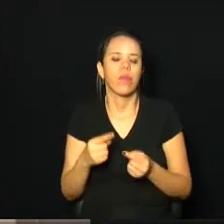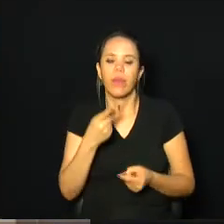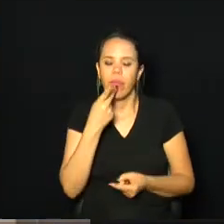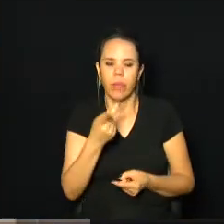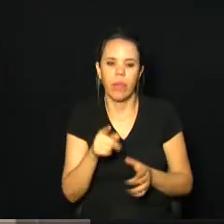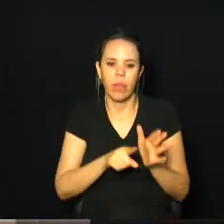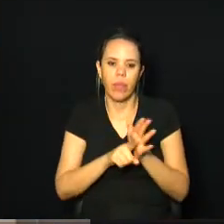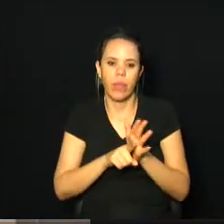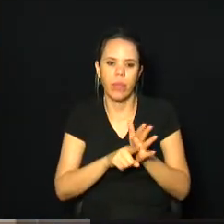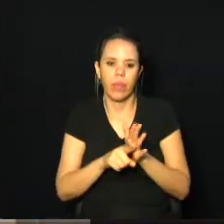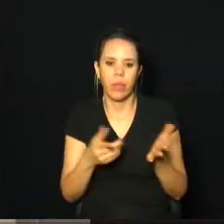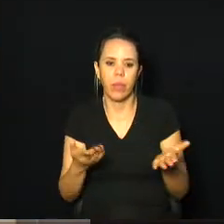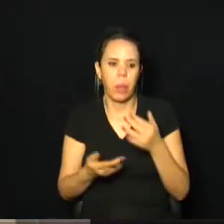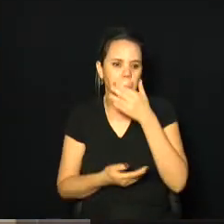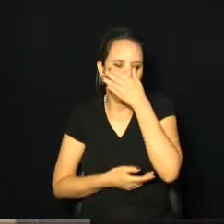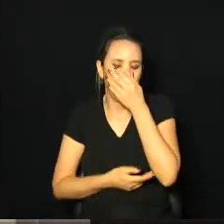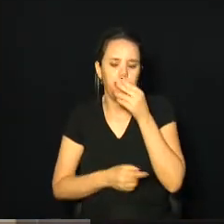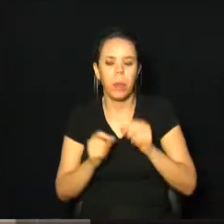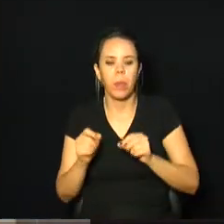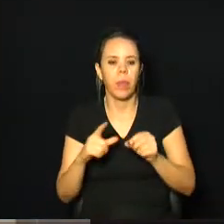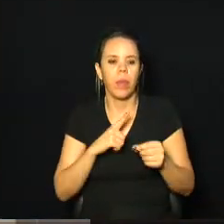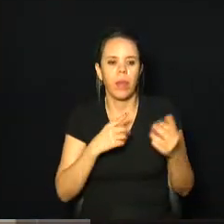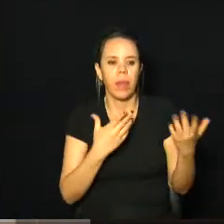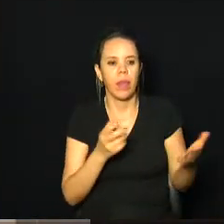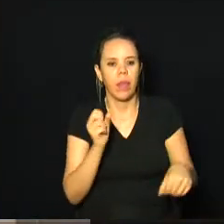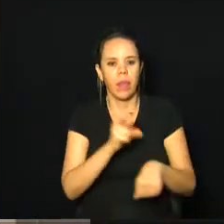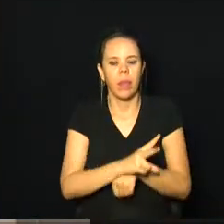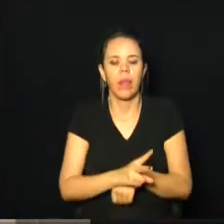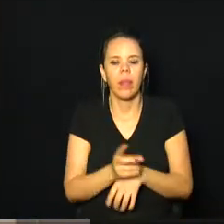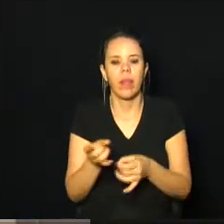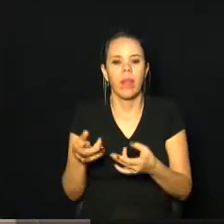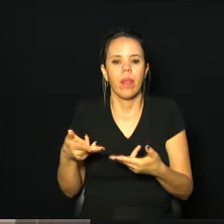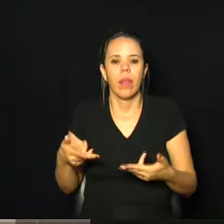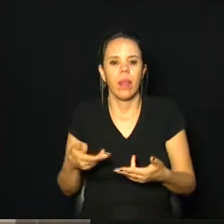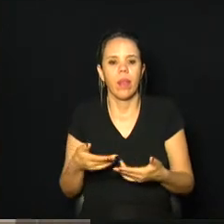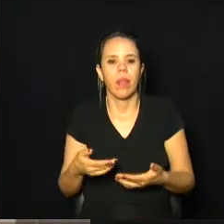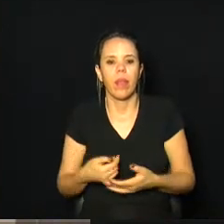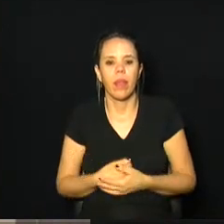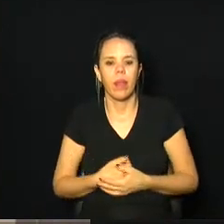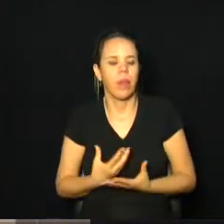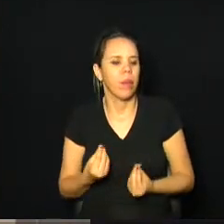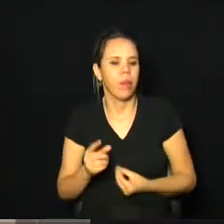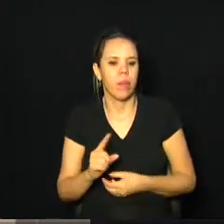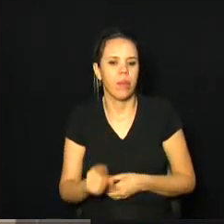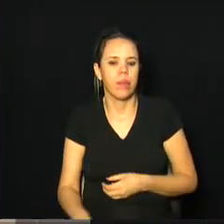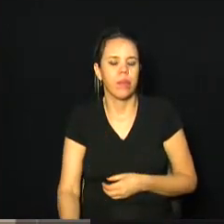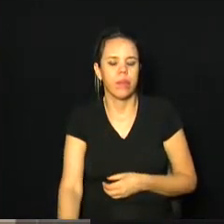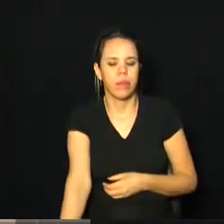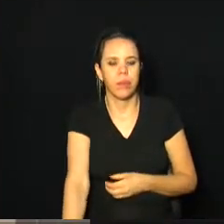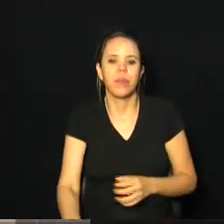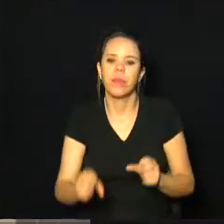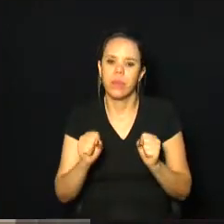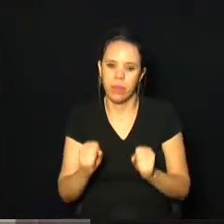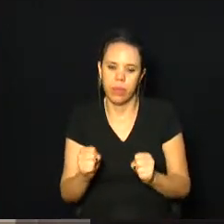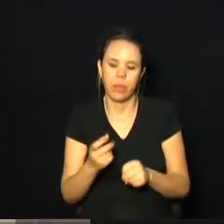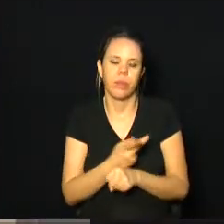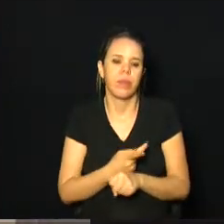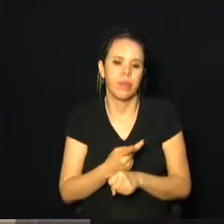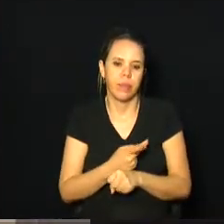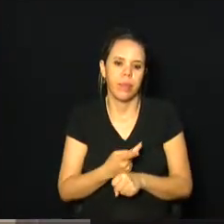o levantamento hoje do que tem aí de vagas ainda sobrando, que também não são muitas, mas podem procurá-lo